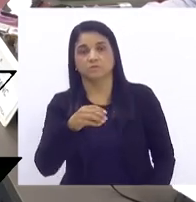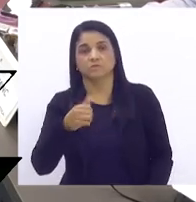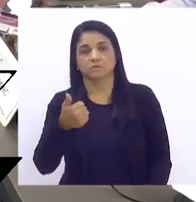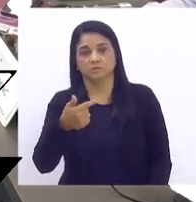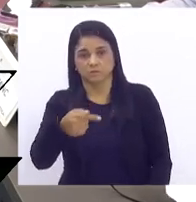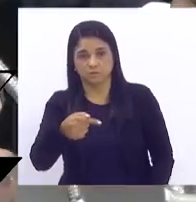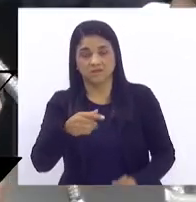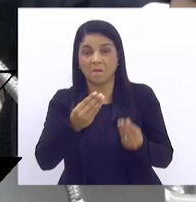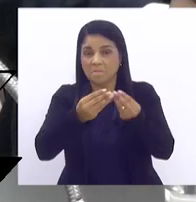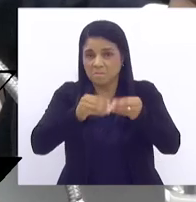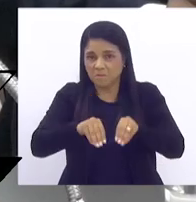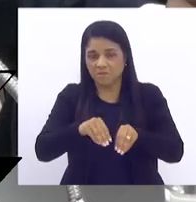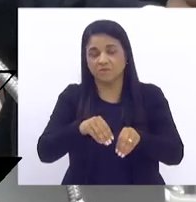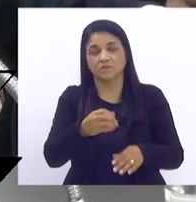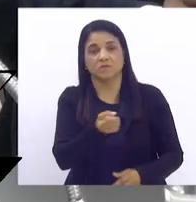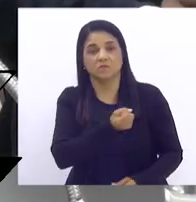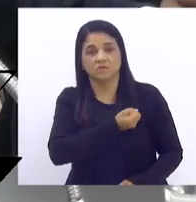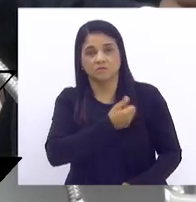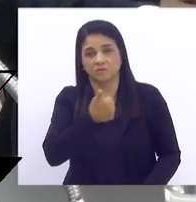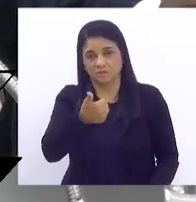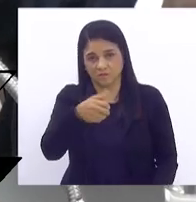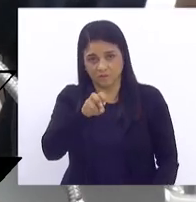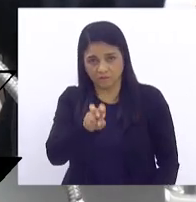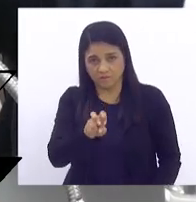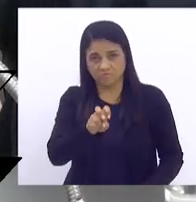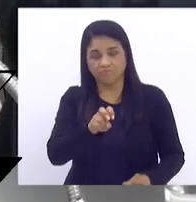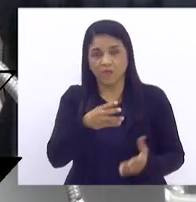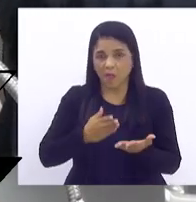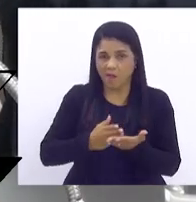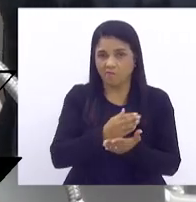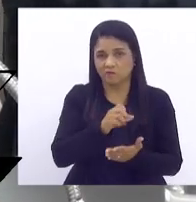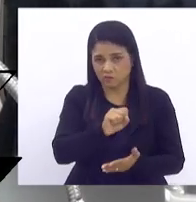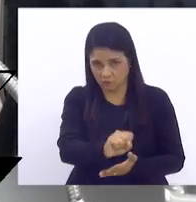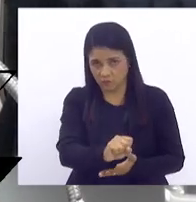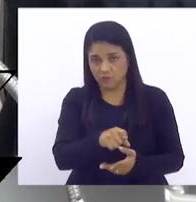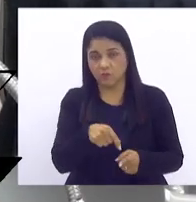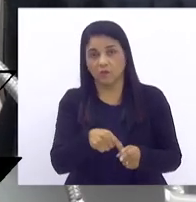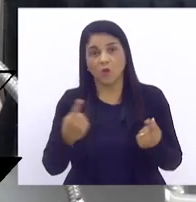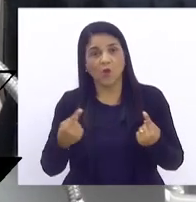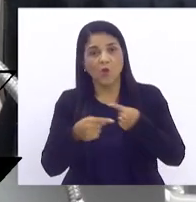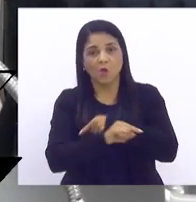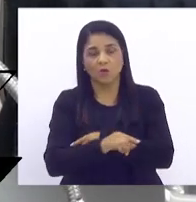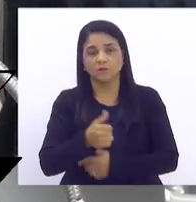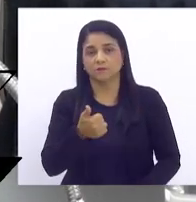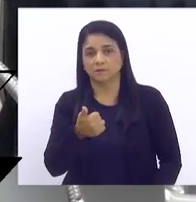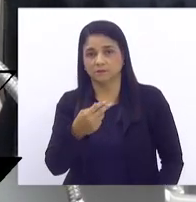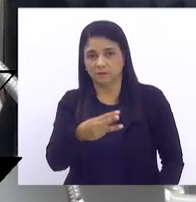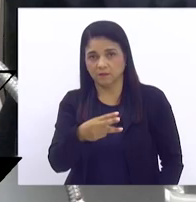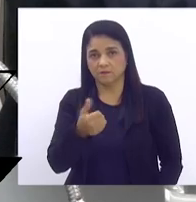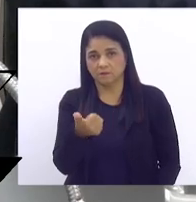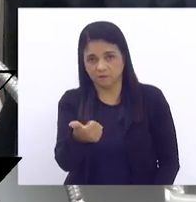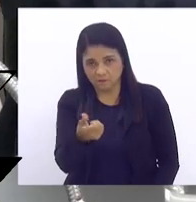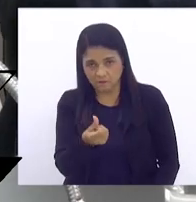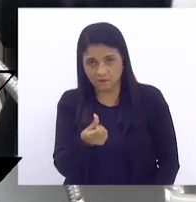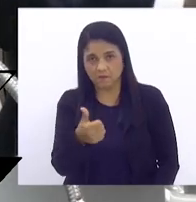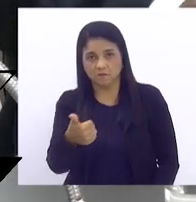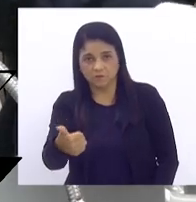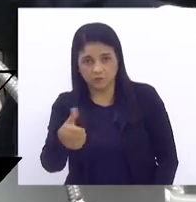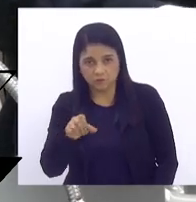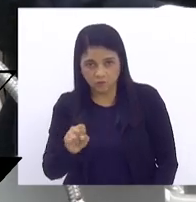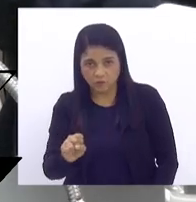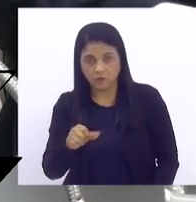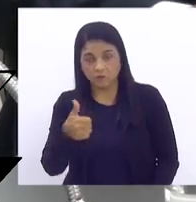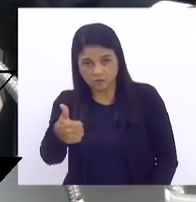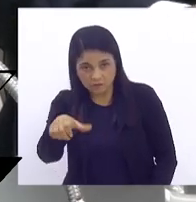a emenda 15 pela aprovação da emenda 8, contrário às emendas 13, 16, 18 e